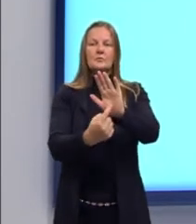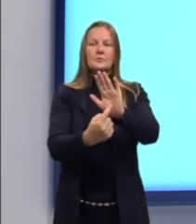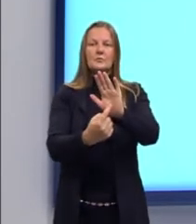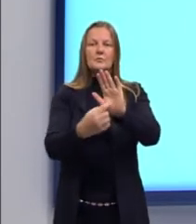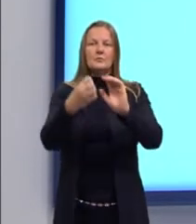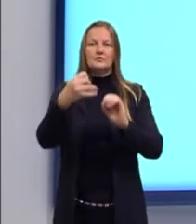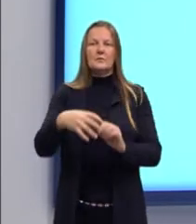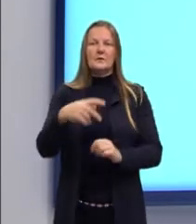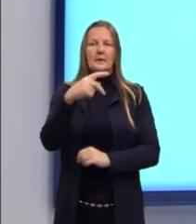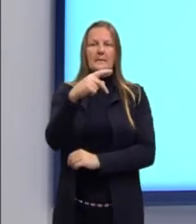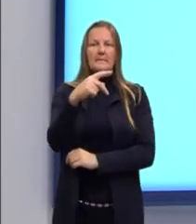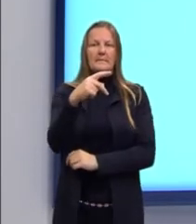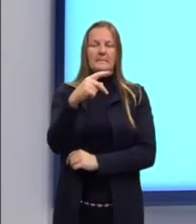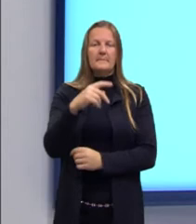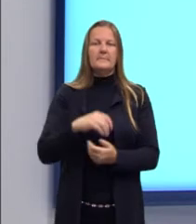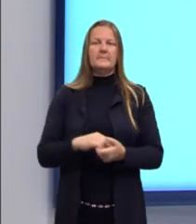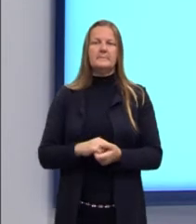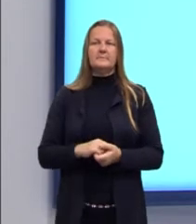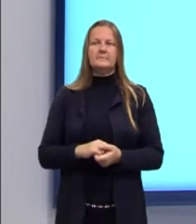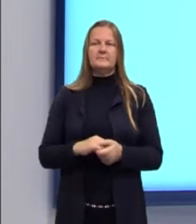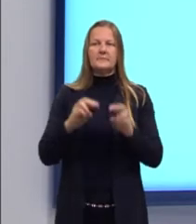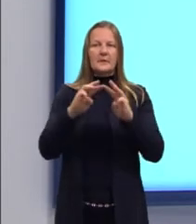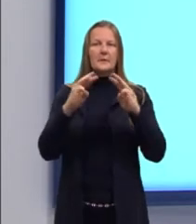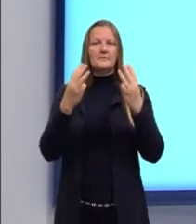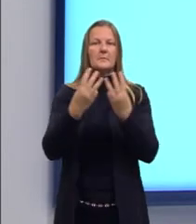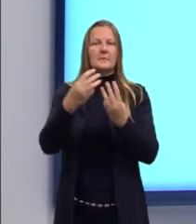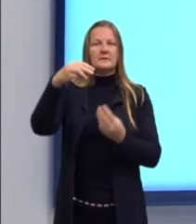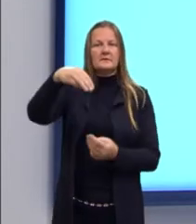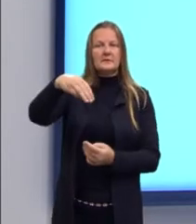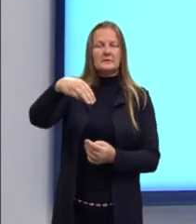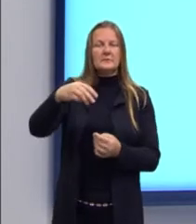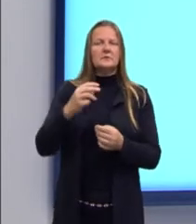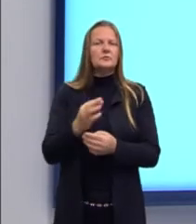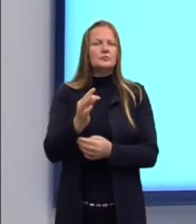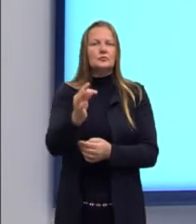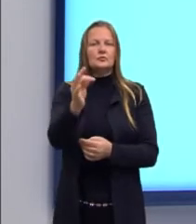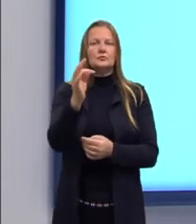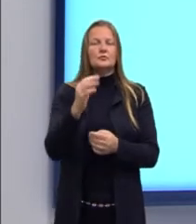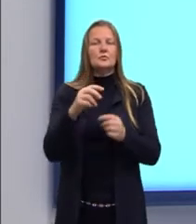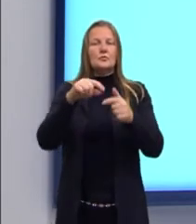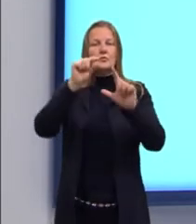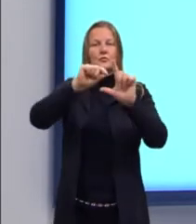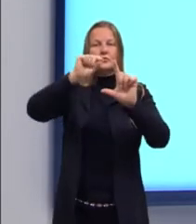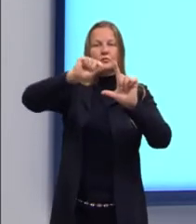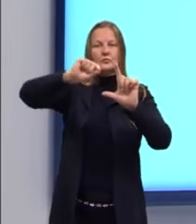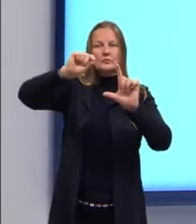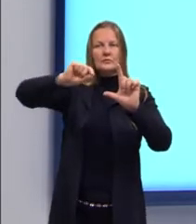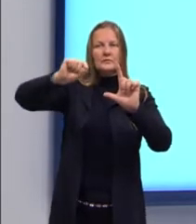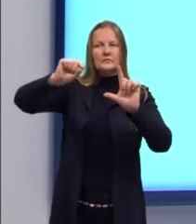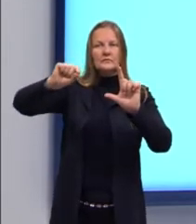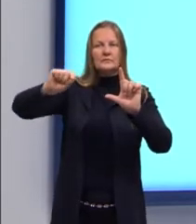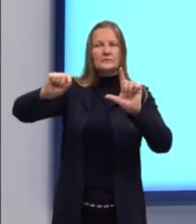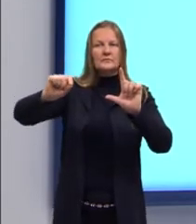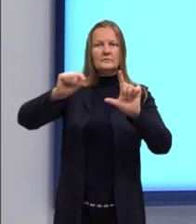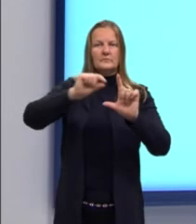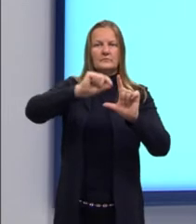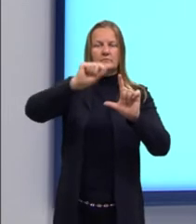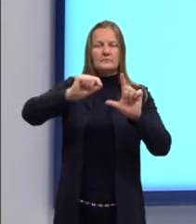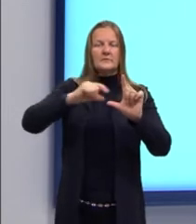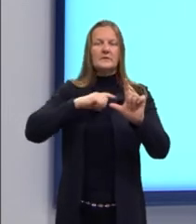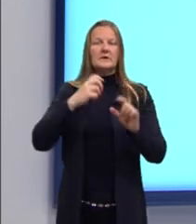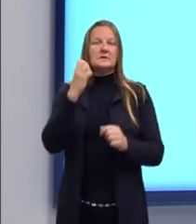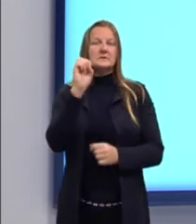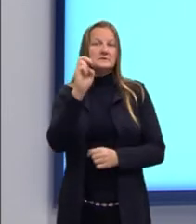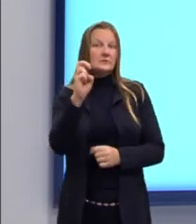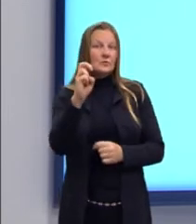P de T da massa M ao longo do tempo no nosso gráfico é nós temos ali cinco